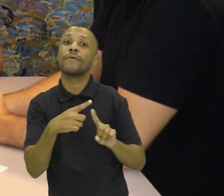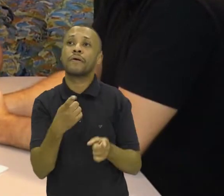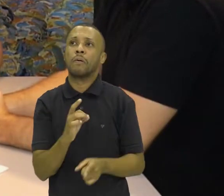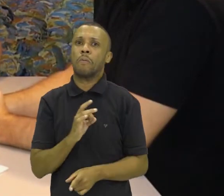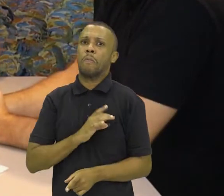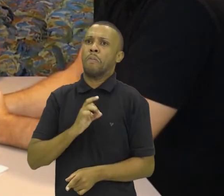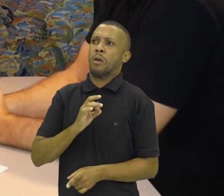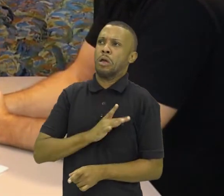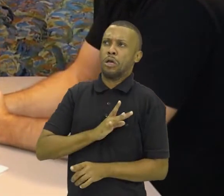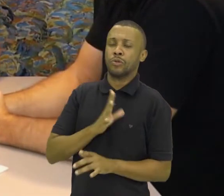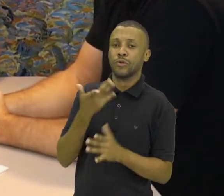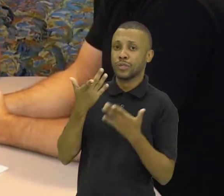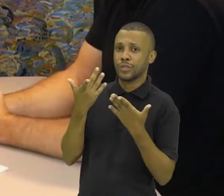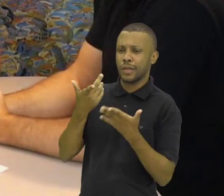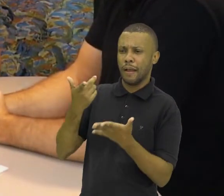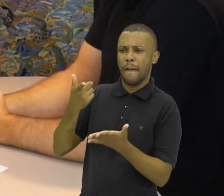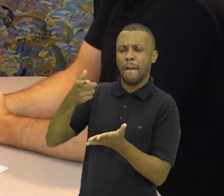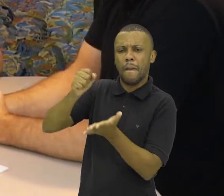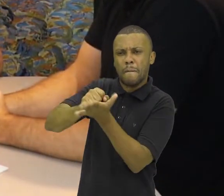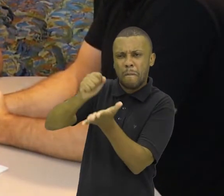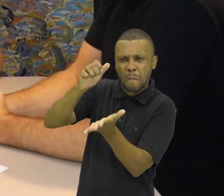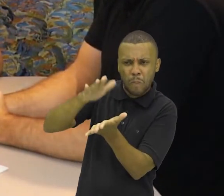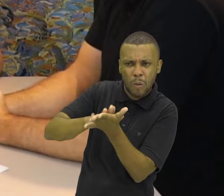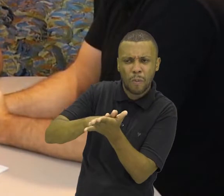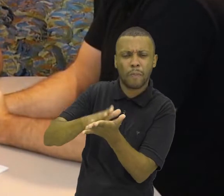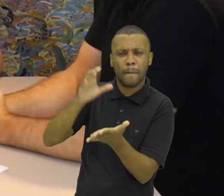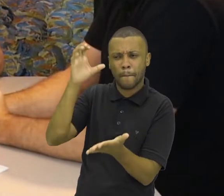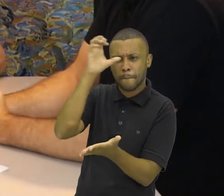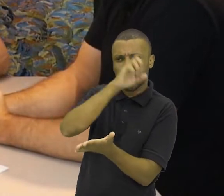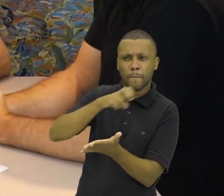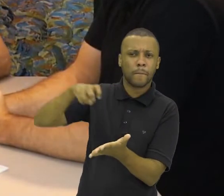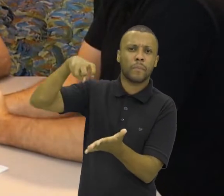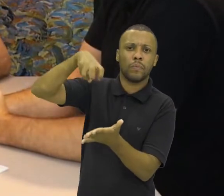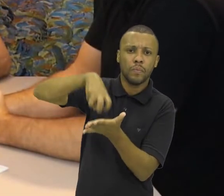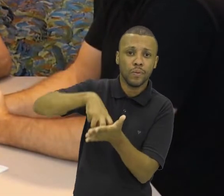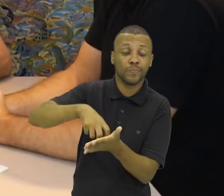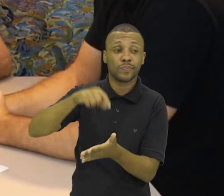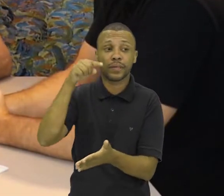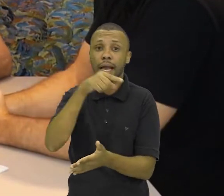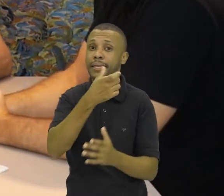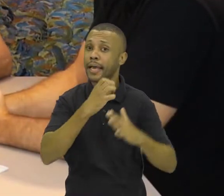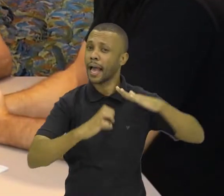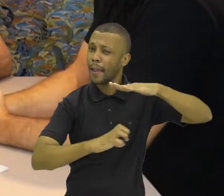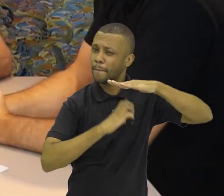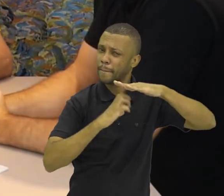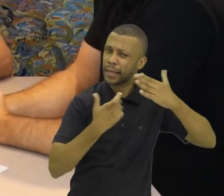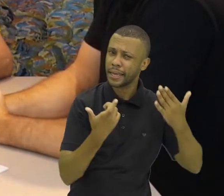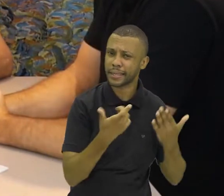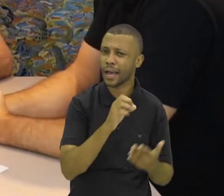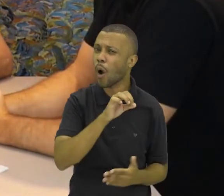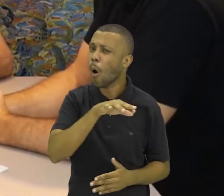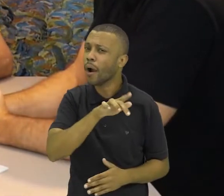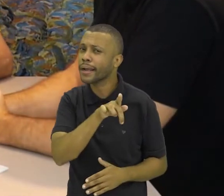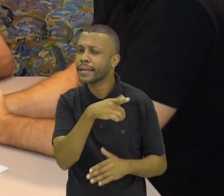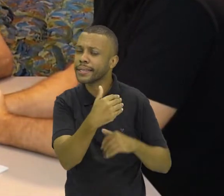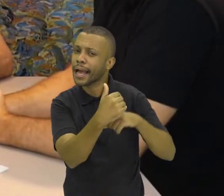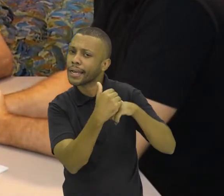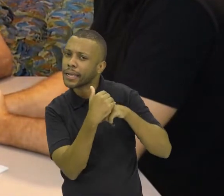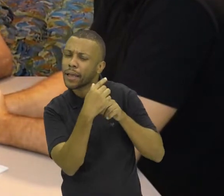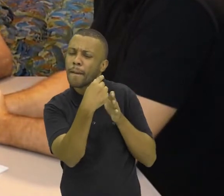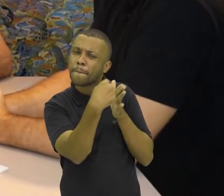tema. Fica todo mundo com medo de ser punido, né? Mas quem é essa tal dessa empresa, dessa ONG, que está aqui me